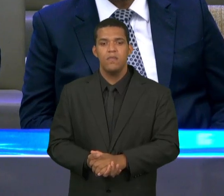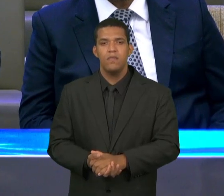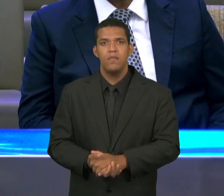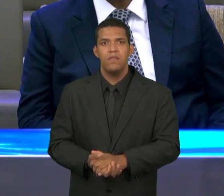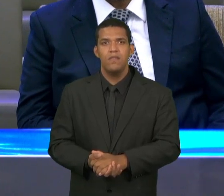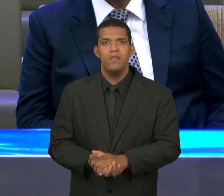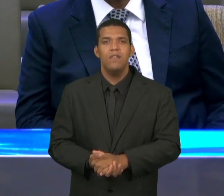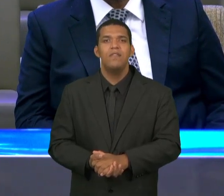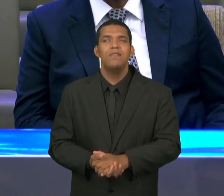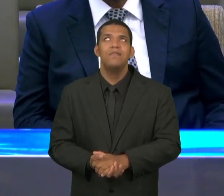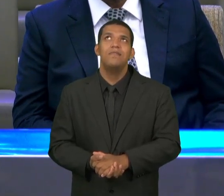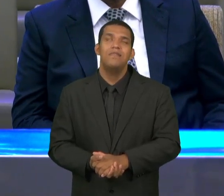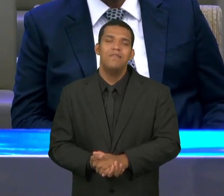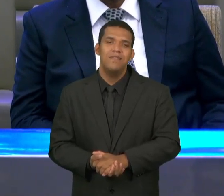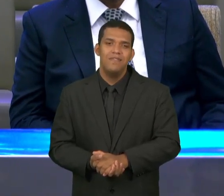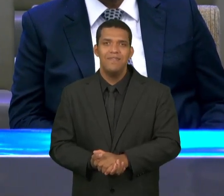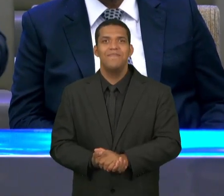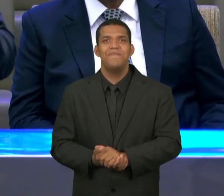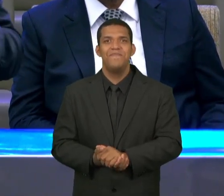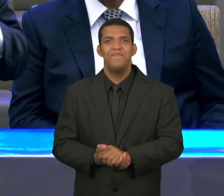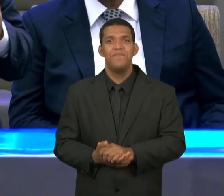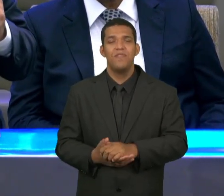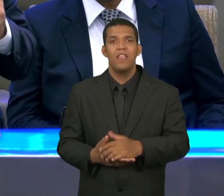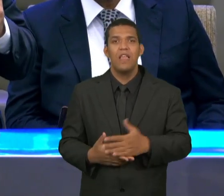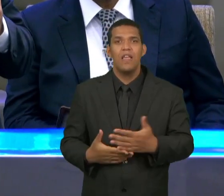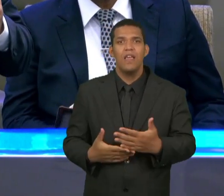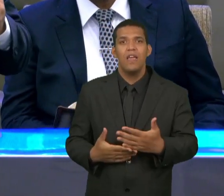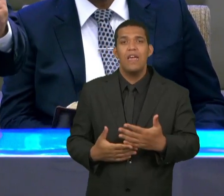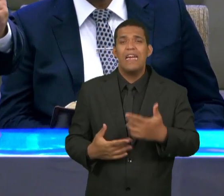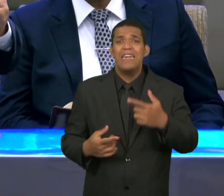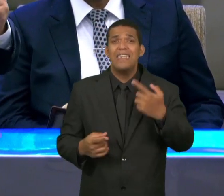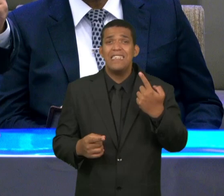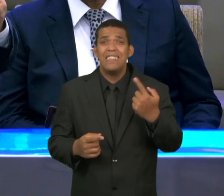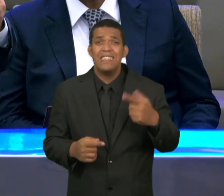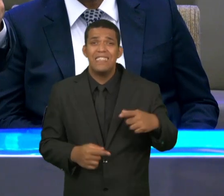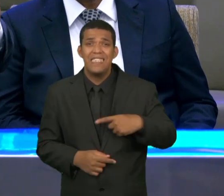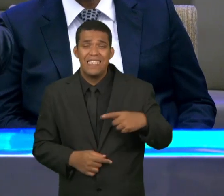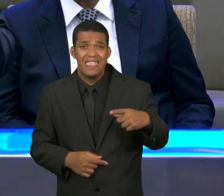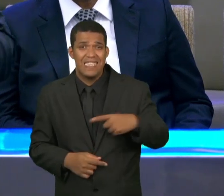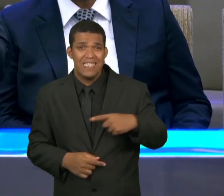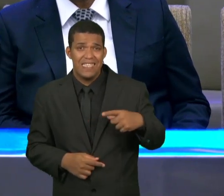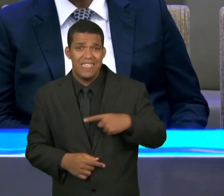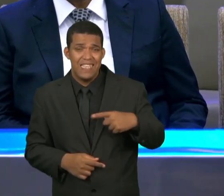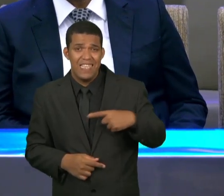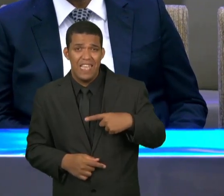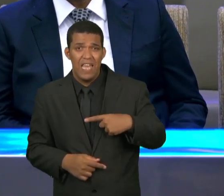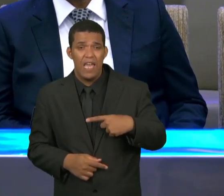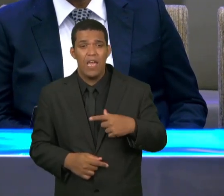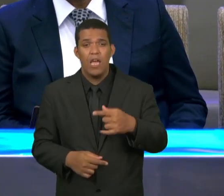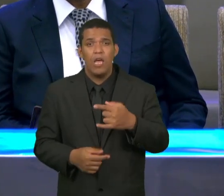anfetaminas e narcóticos, tudo no